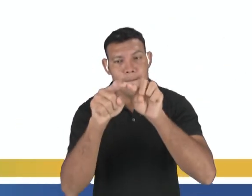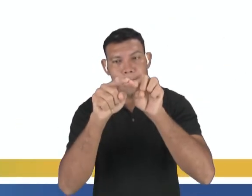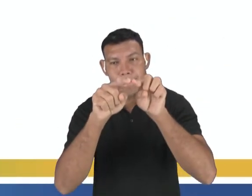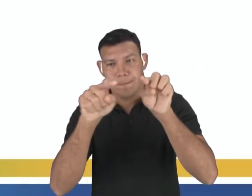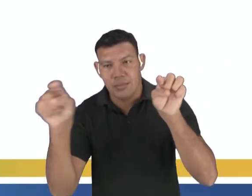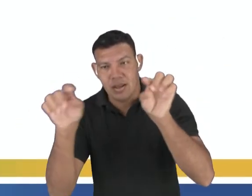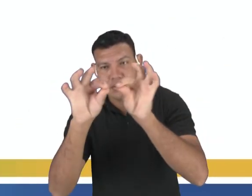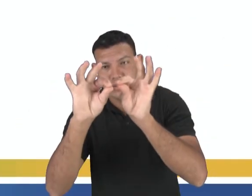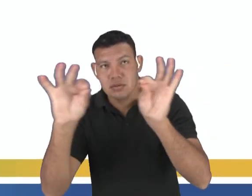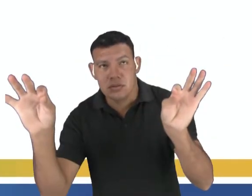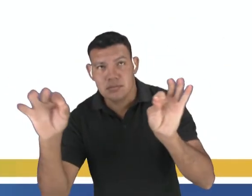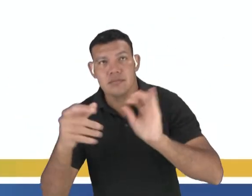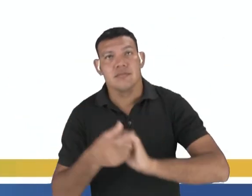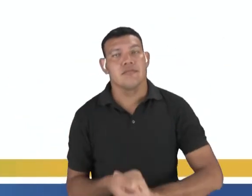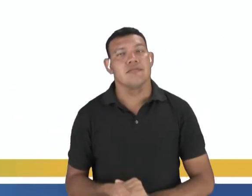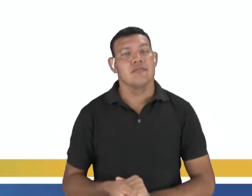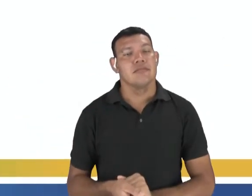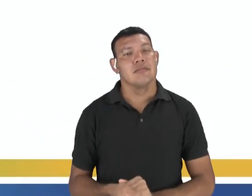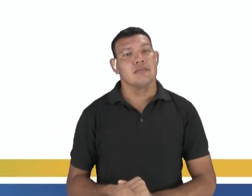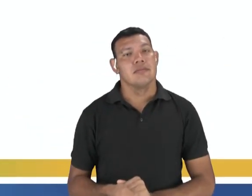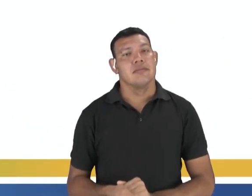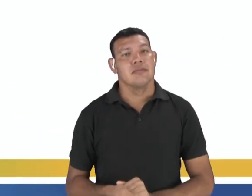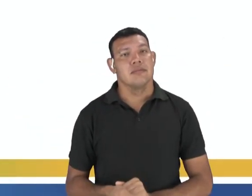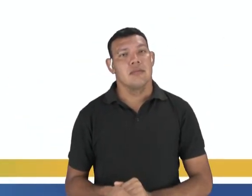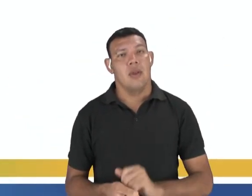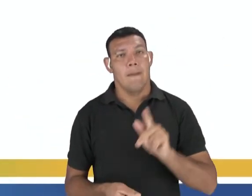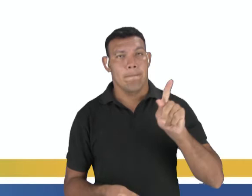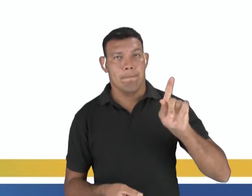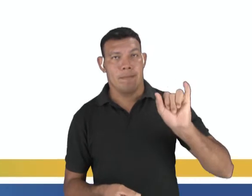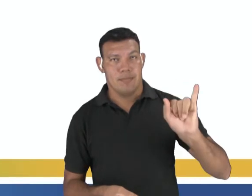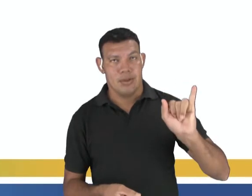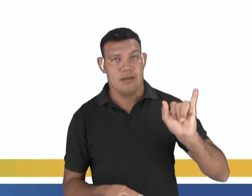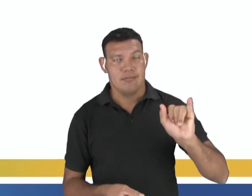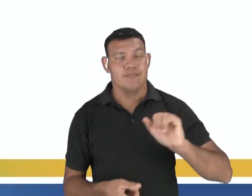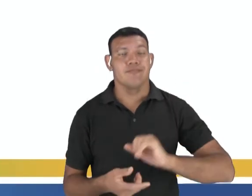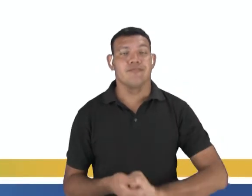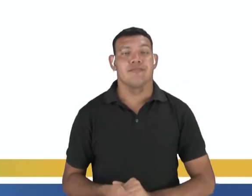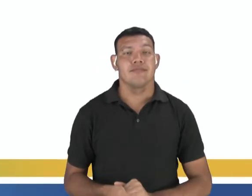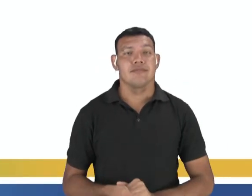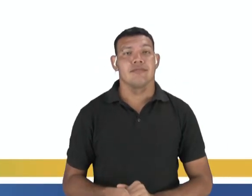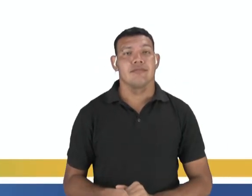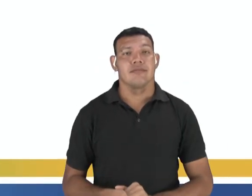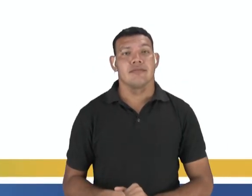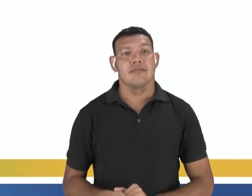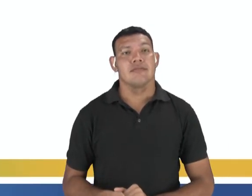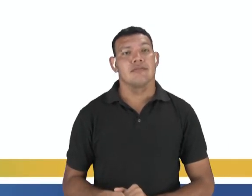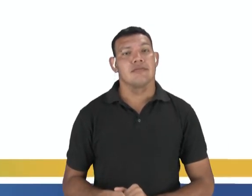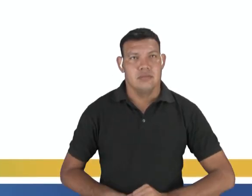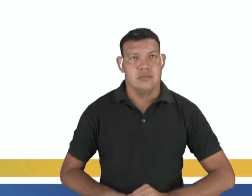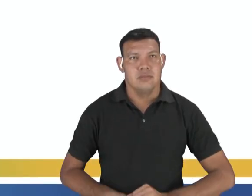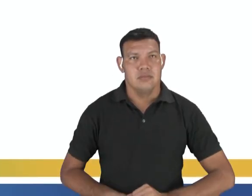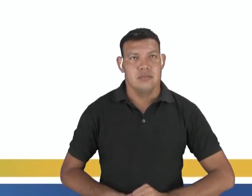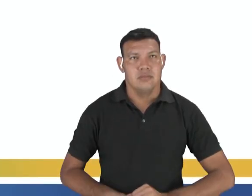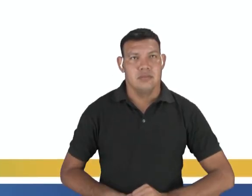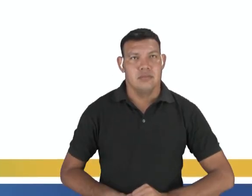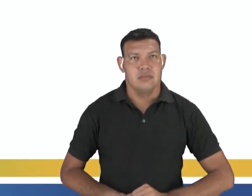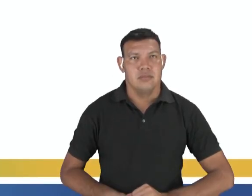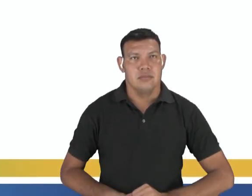né, que é o π, né, que possibilitou o cálculo do comprimento da circunferência.